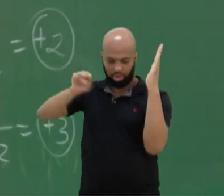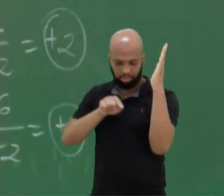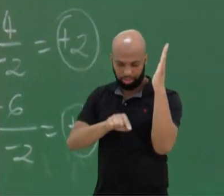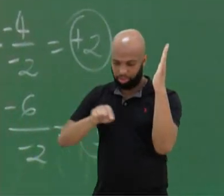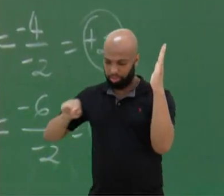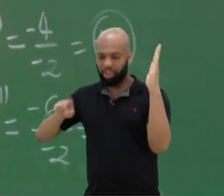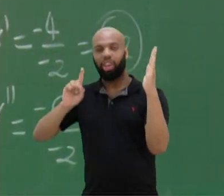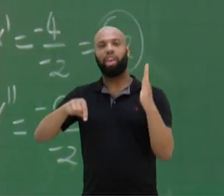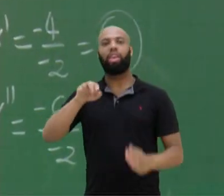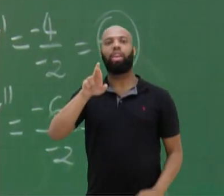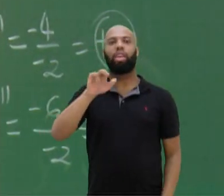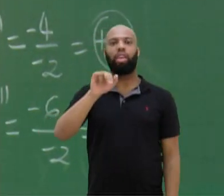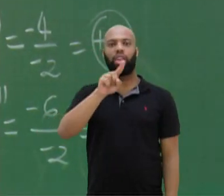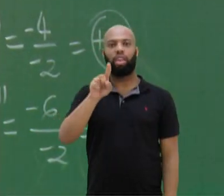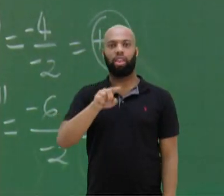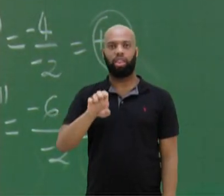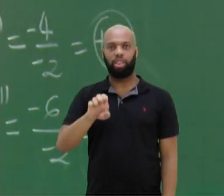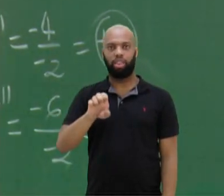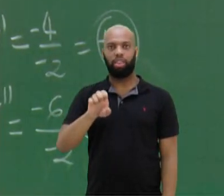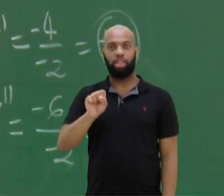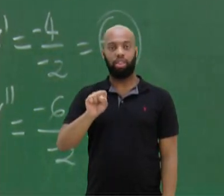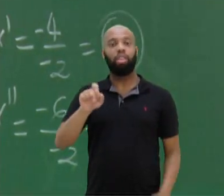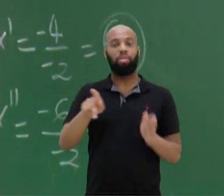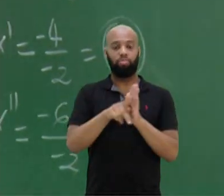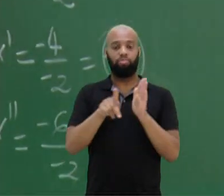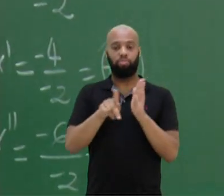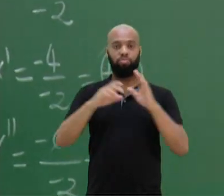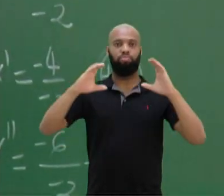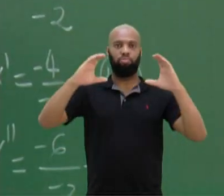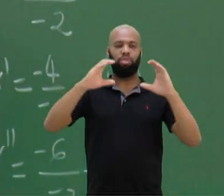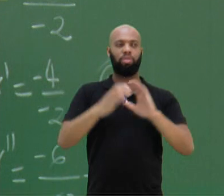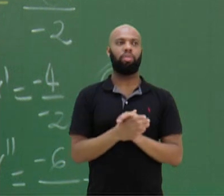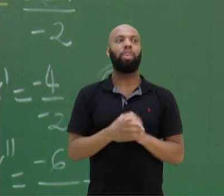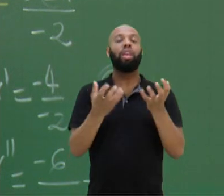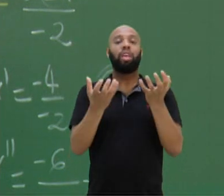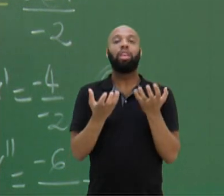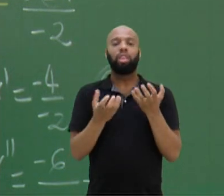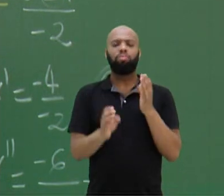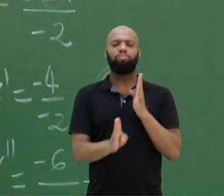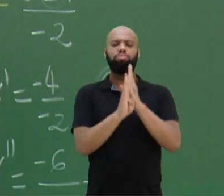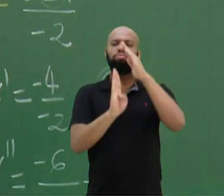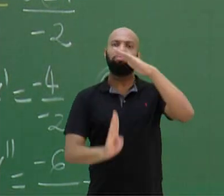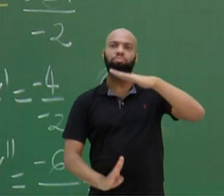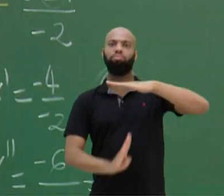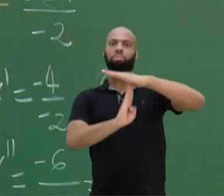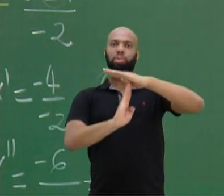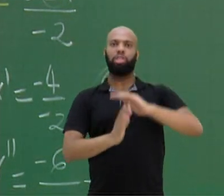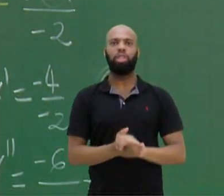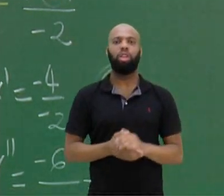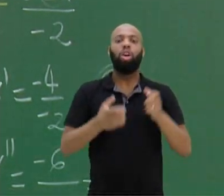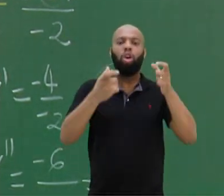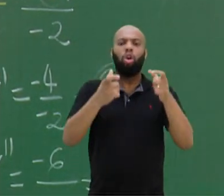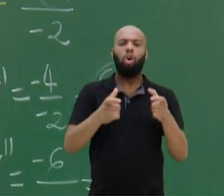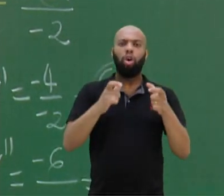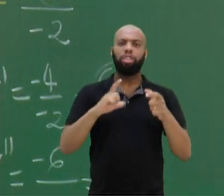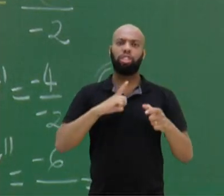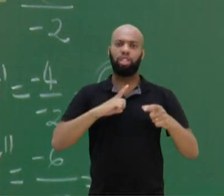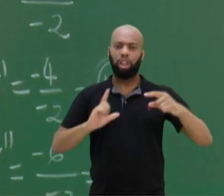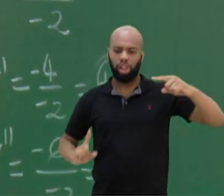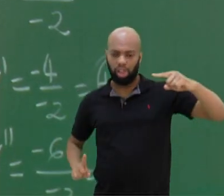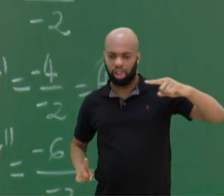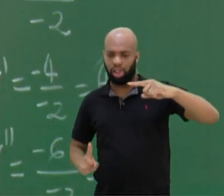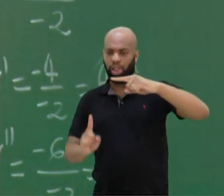Encontramos as raízes da função. Tudo isso é suficiente para fazer o esboço gráfico? O esboço